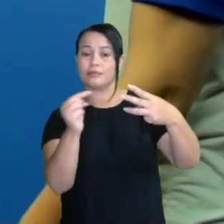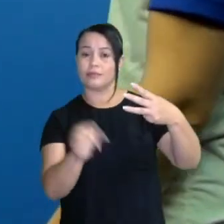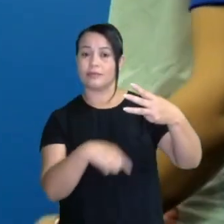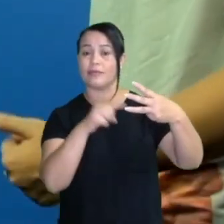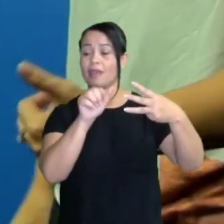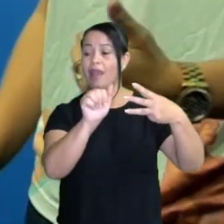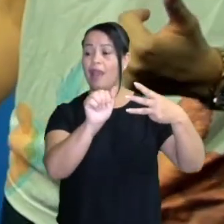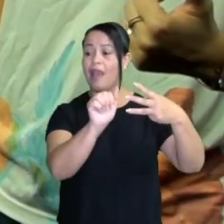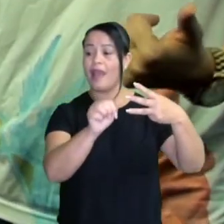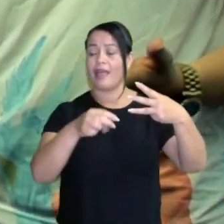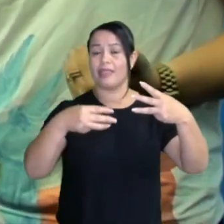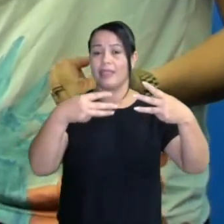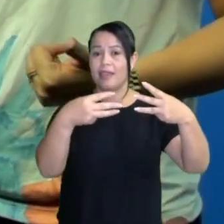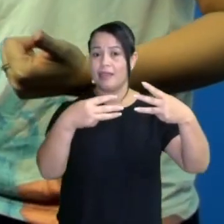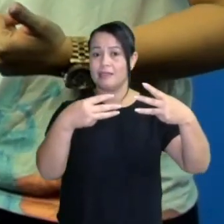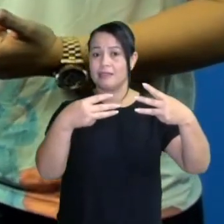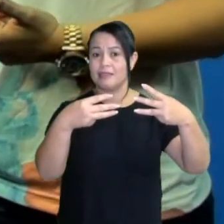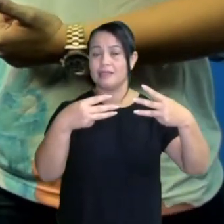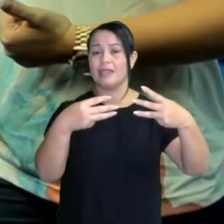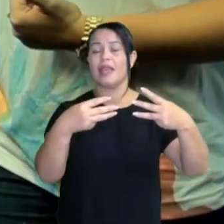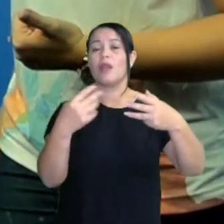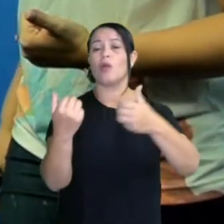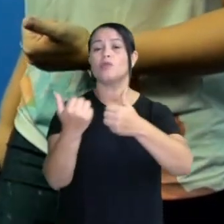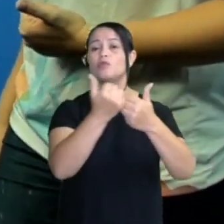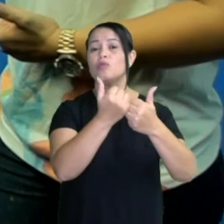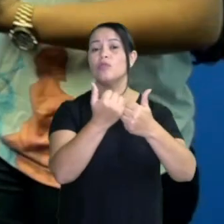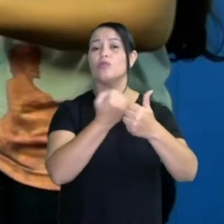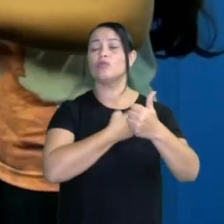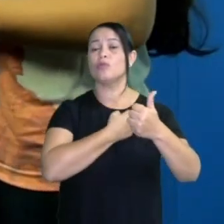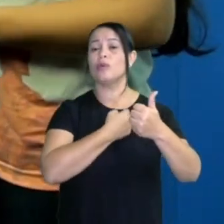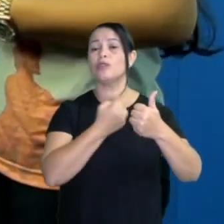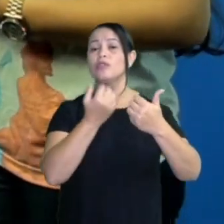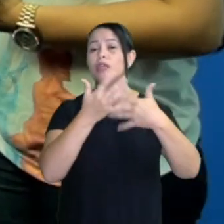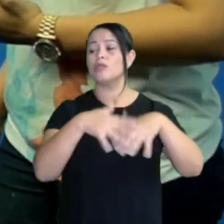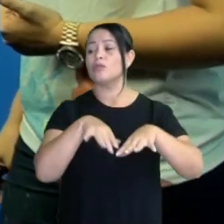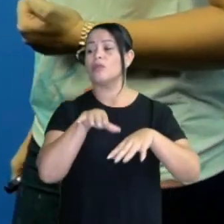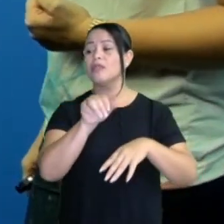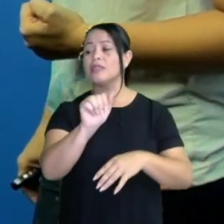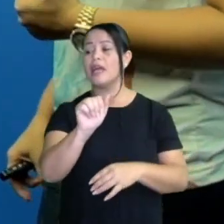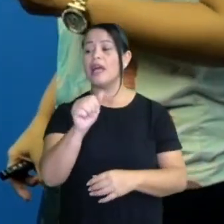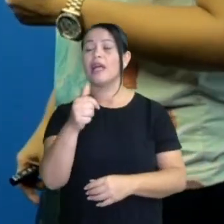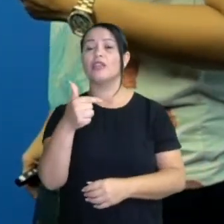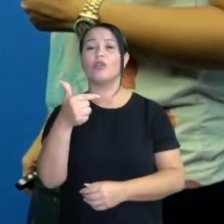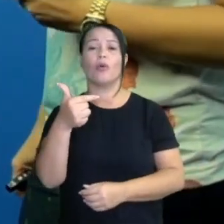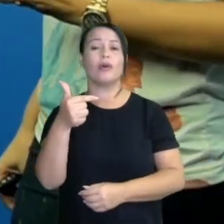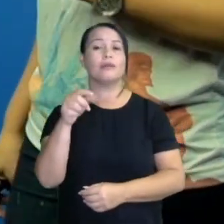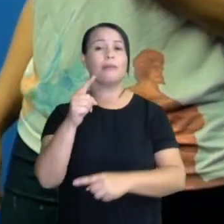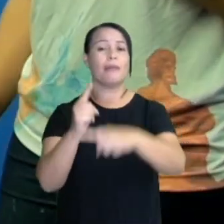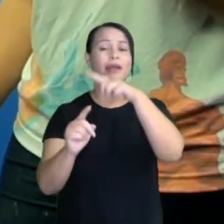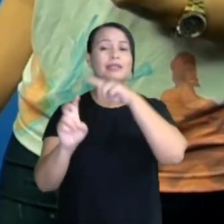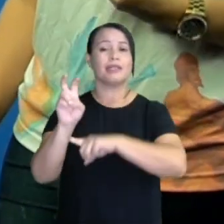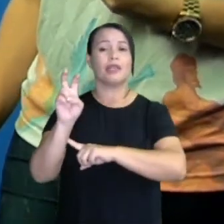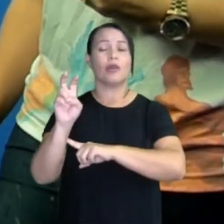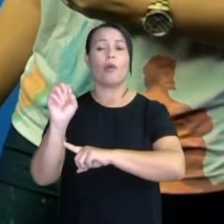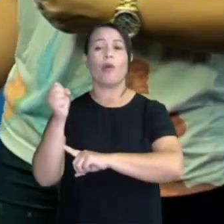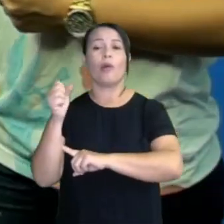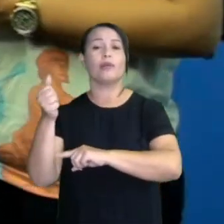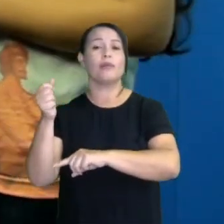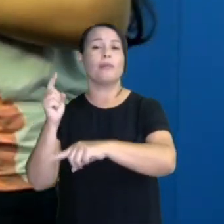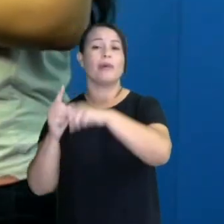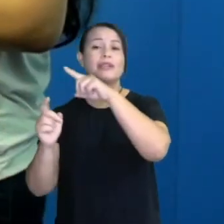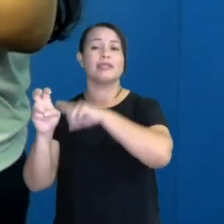tenho A3 substituindo os números naturais. Por 3 eu tenho A2 mais 5 igual a 8 mais 5 igual a